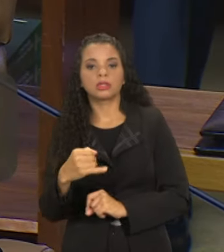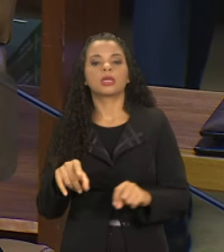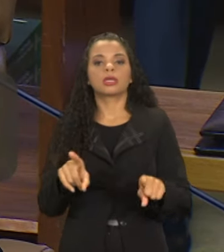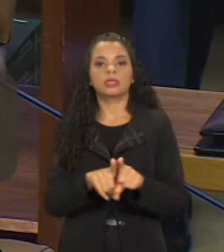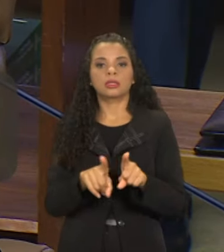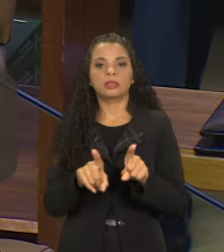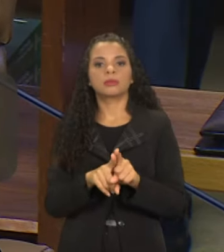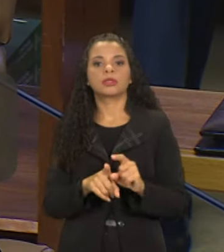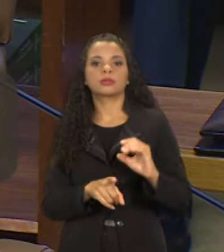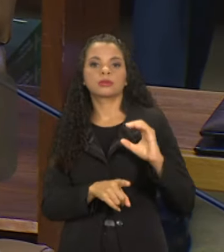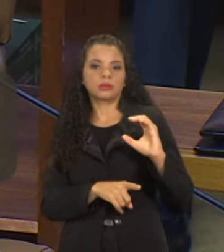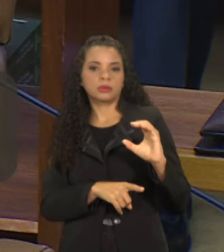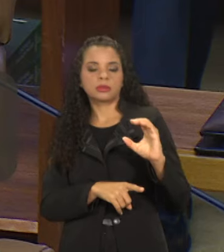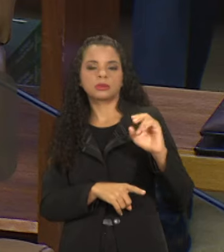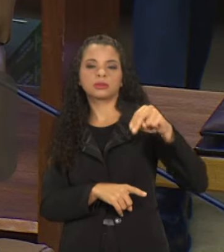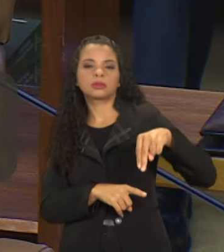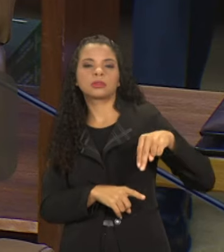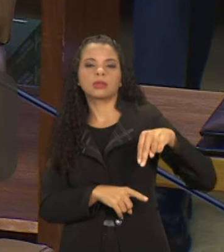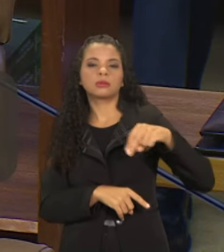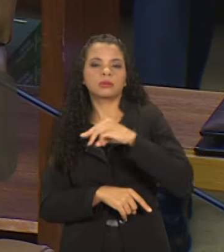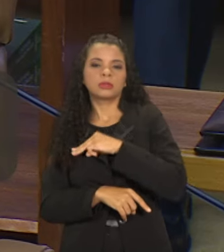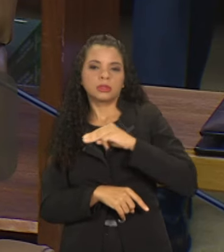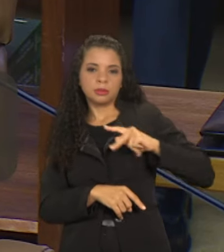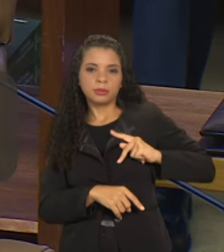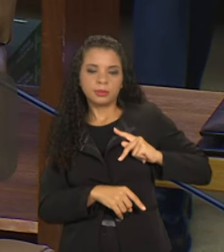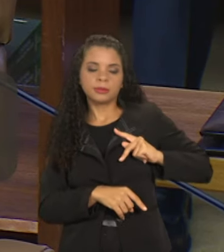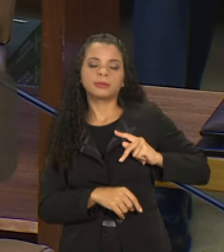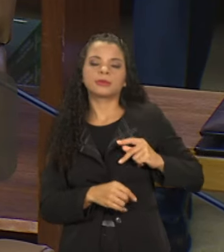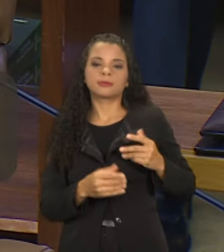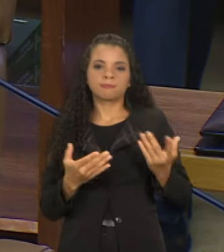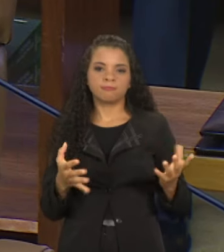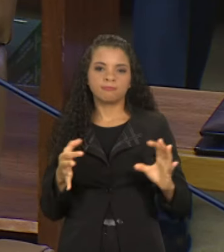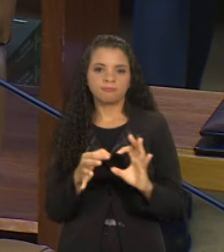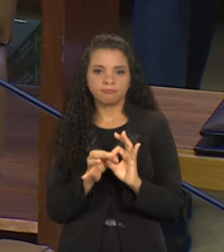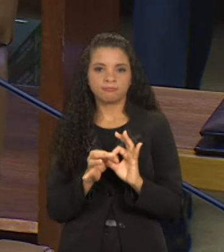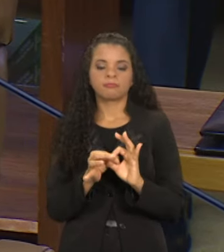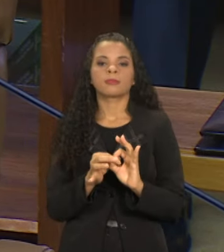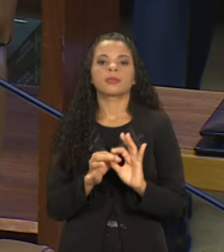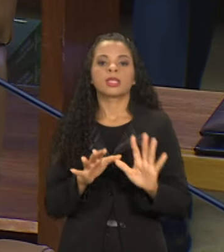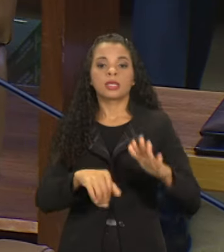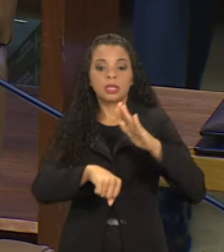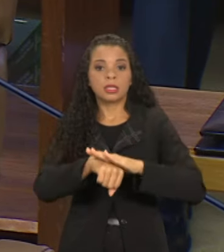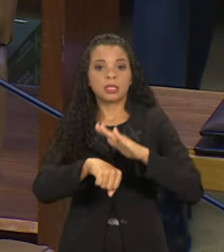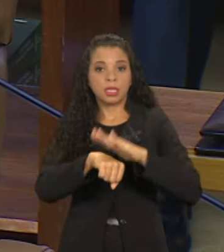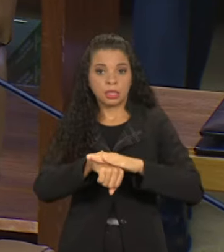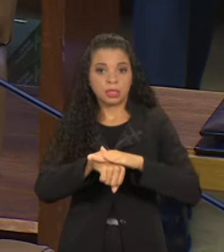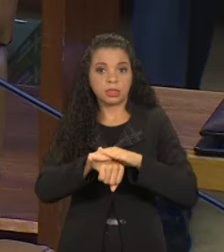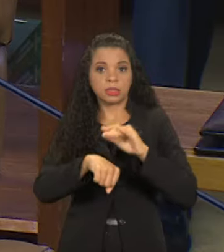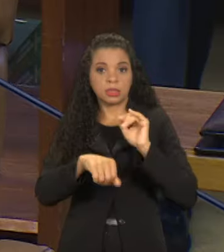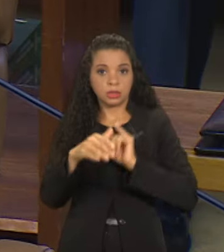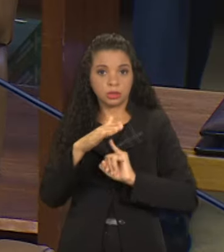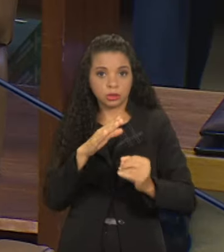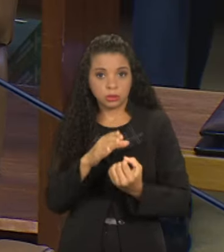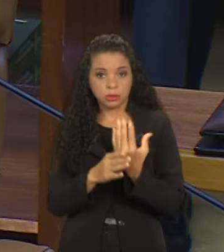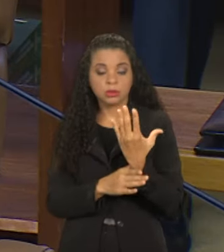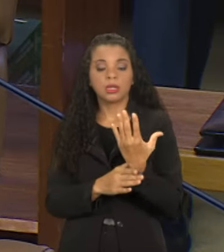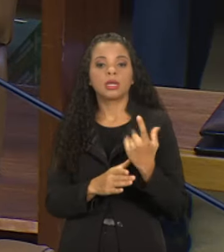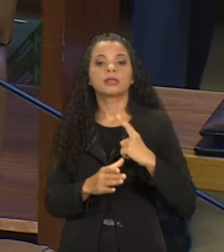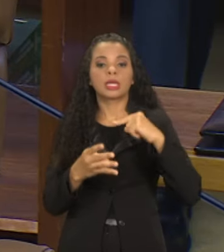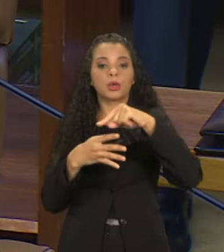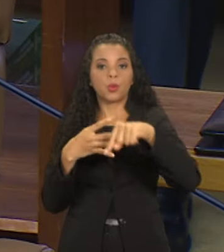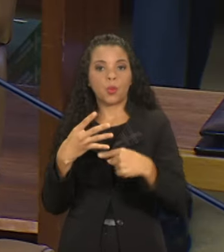Público. E neste ato, nós colocamos quatro temas em